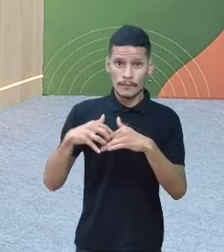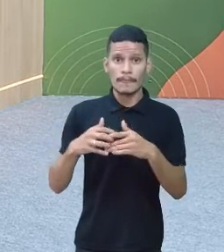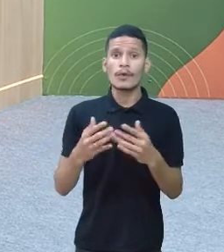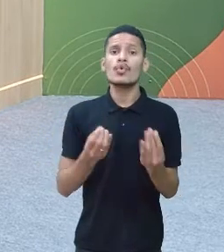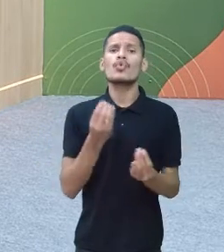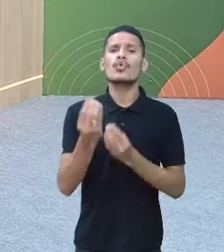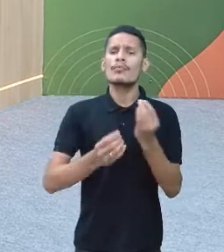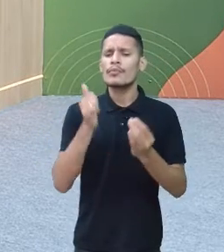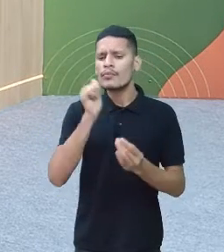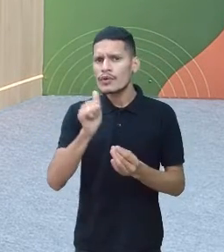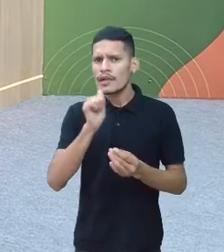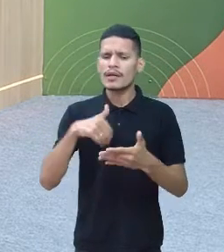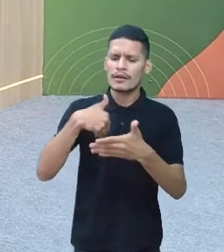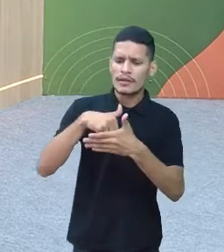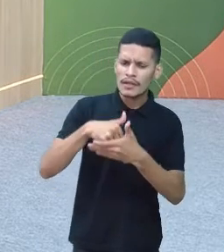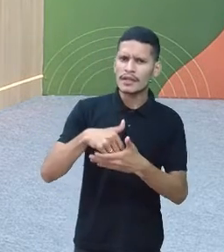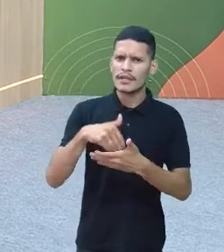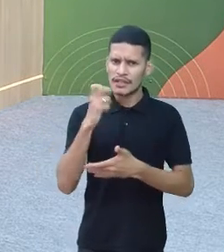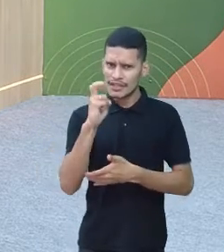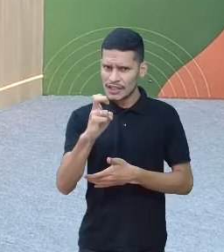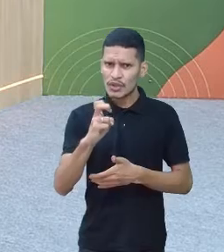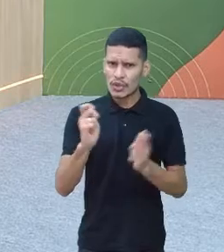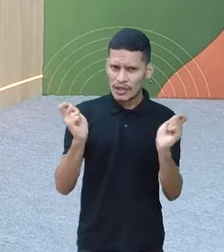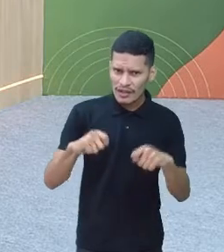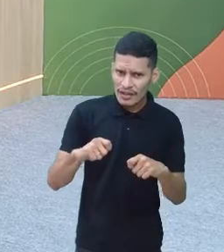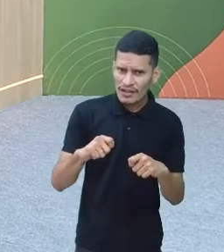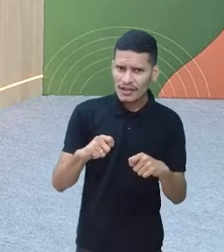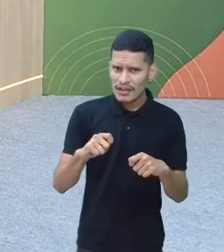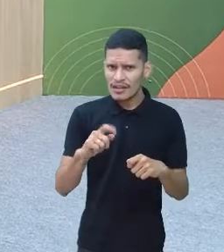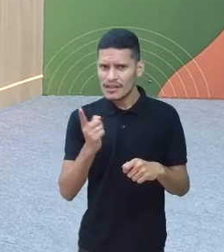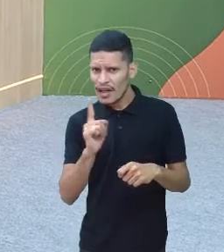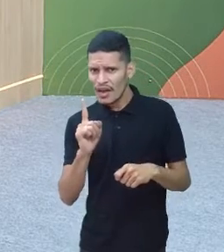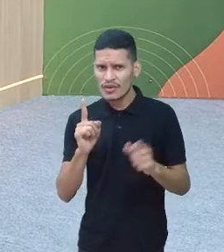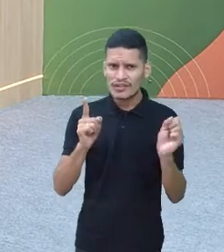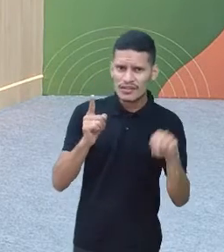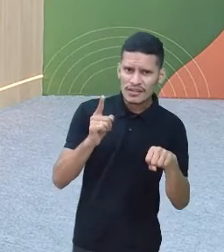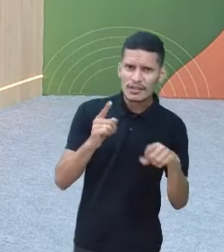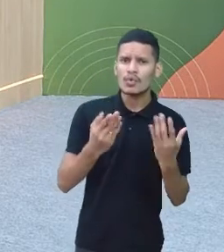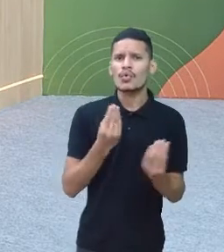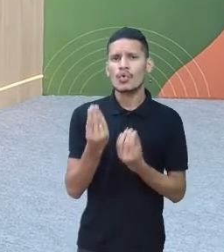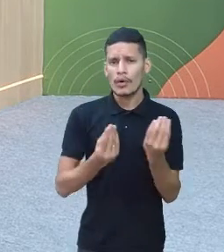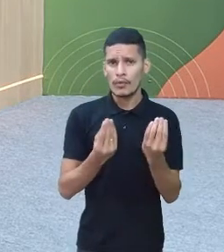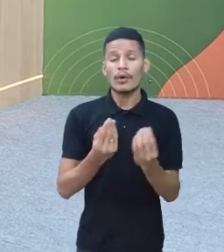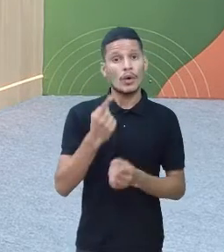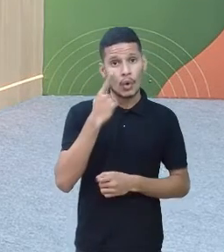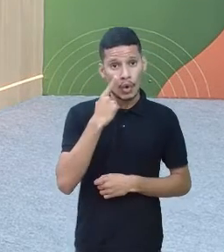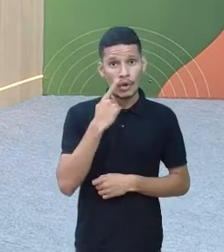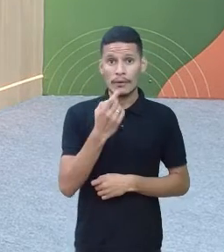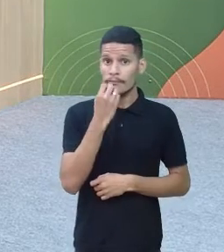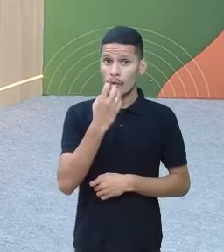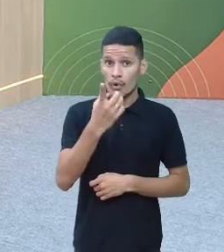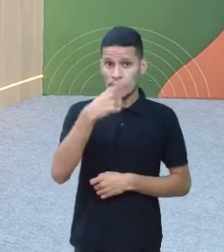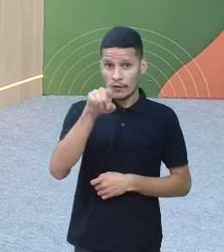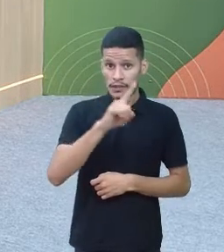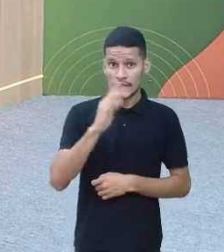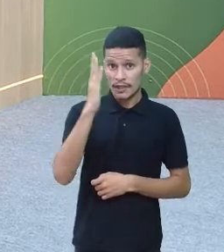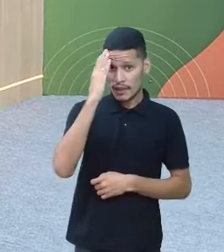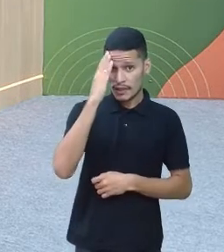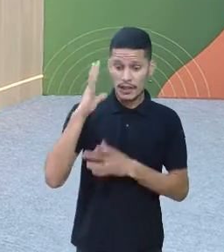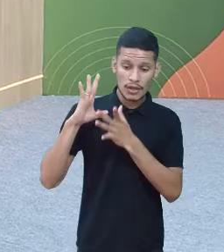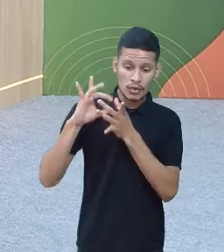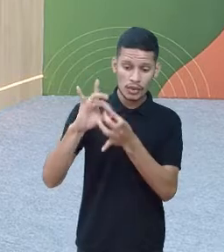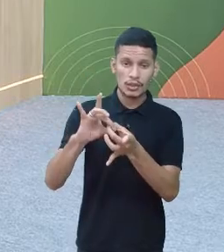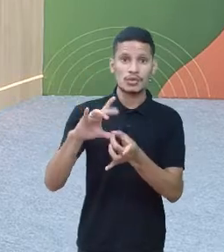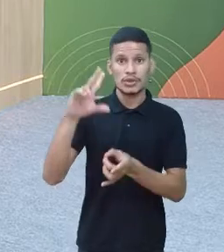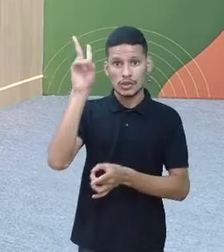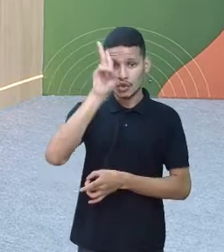a mulher joga futebol de 5, a mulher não joga futebol de 5, a mulher joga futebol. Bom, é bom entender que é um contexto